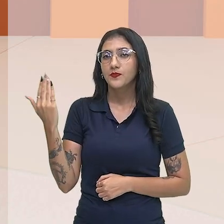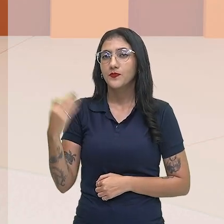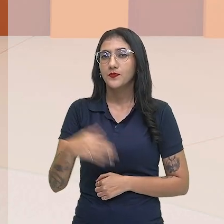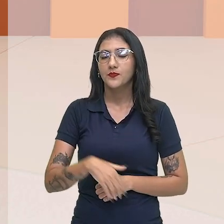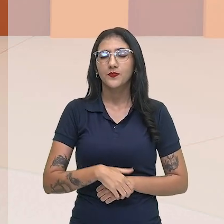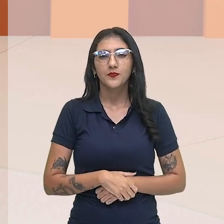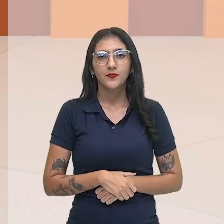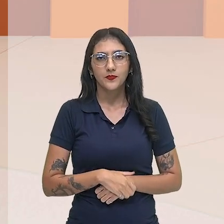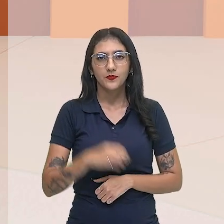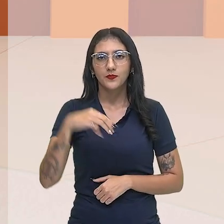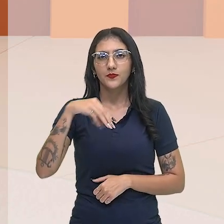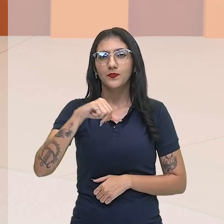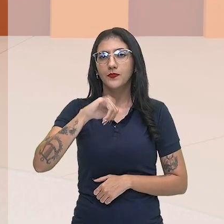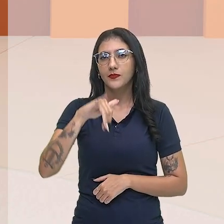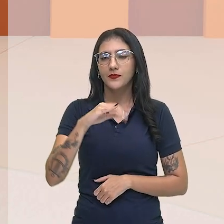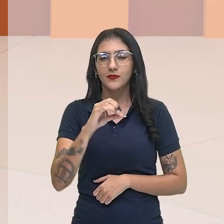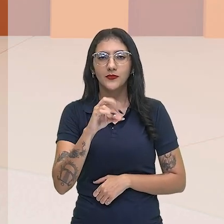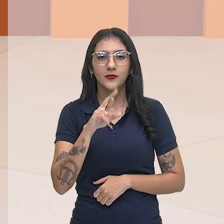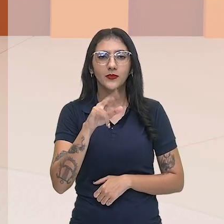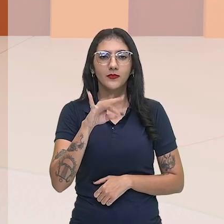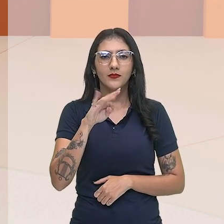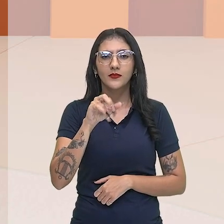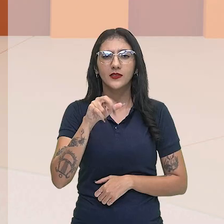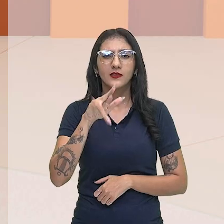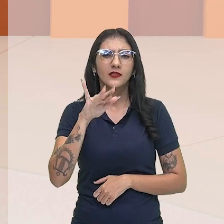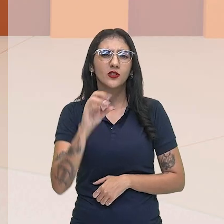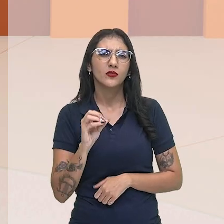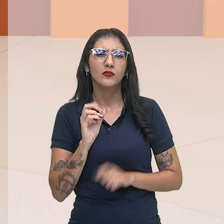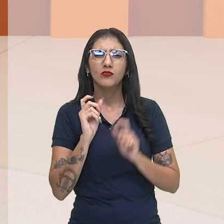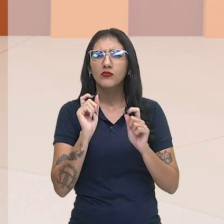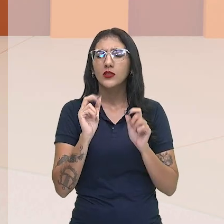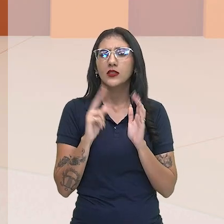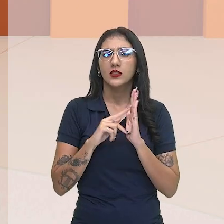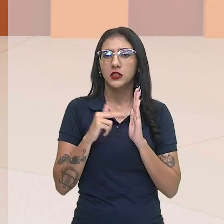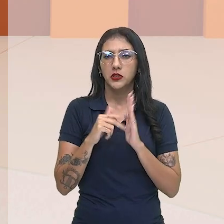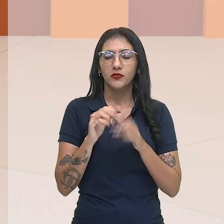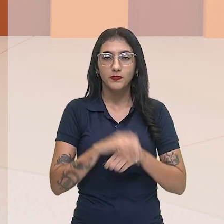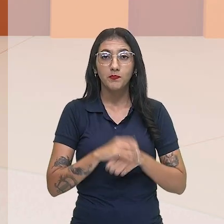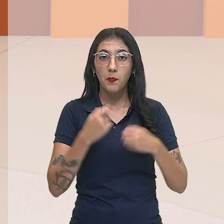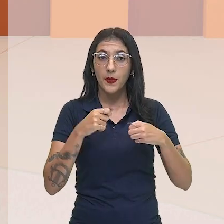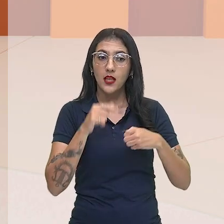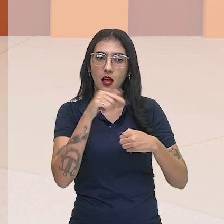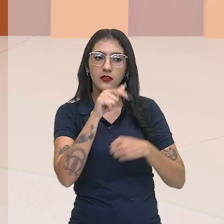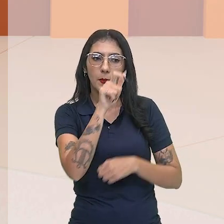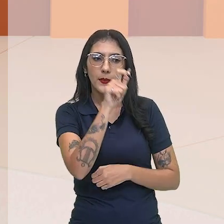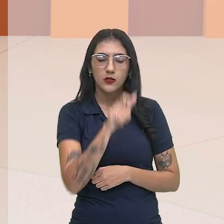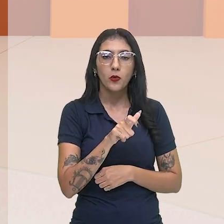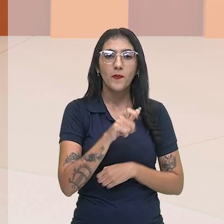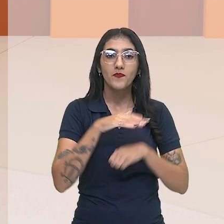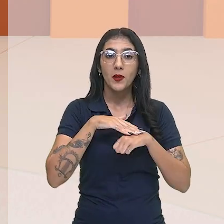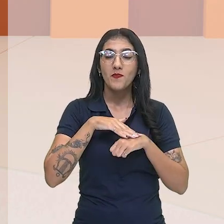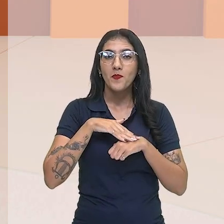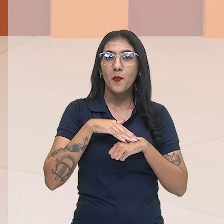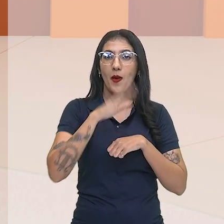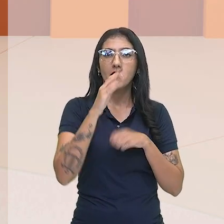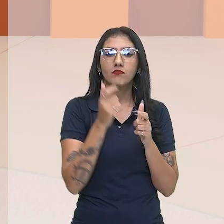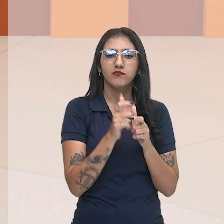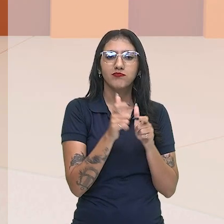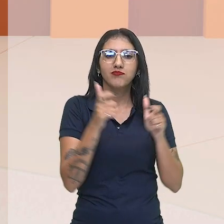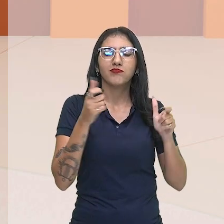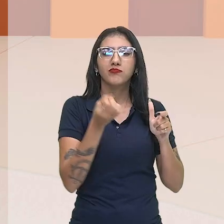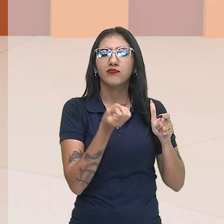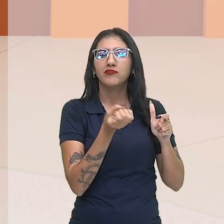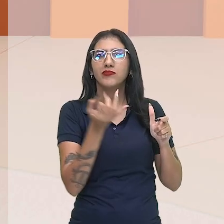eleitoral majoritário. O que significa isso? Que exige que o candidato obtenha maioria absoluta,